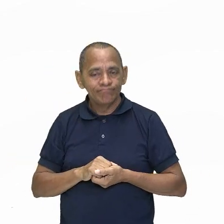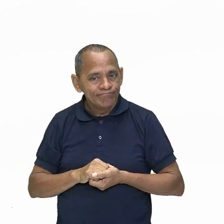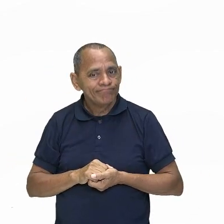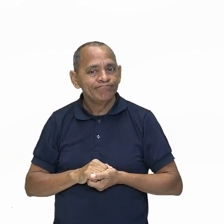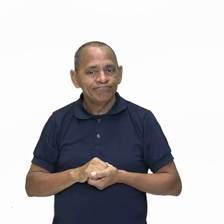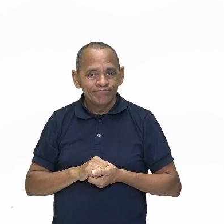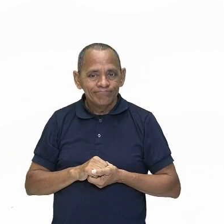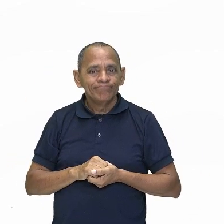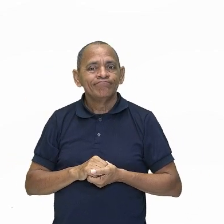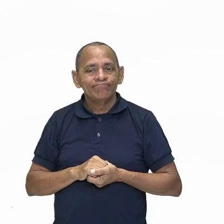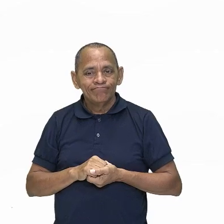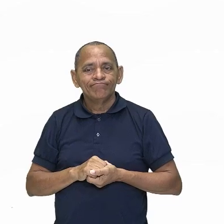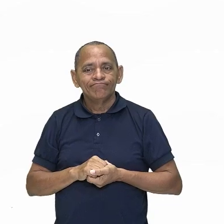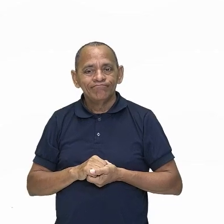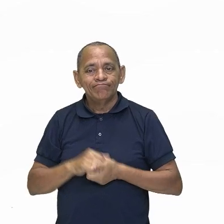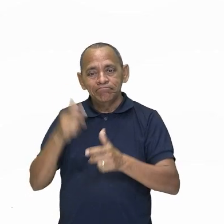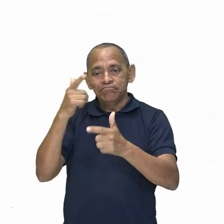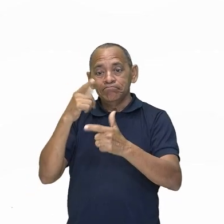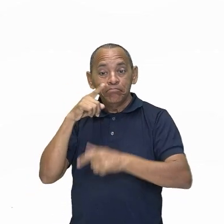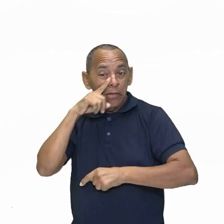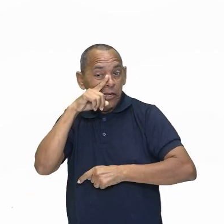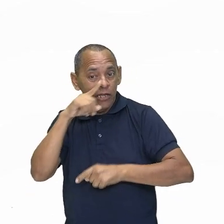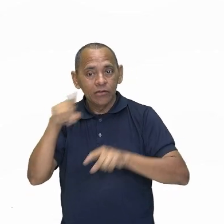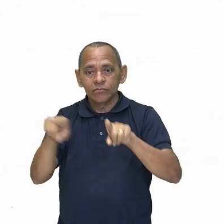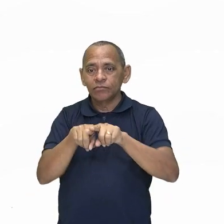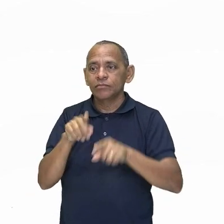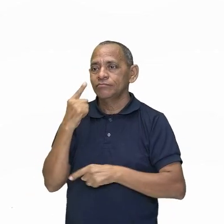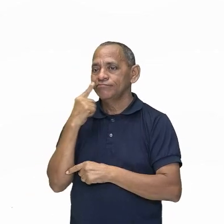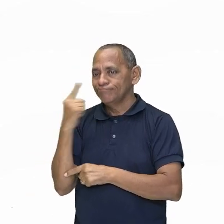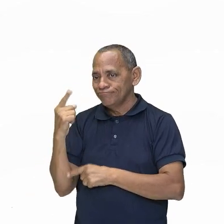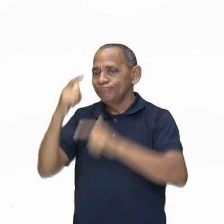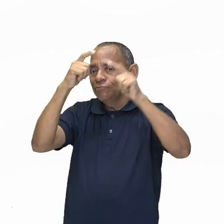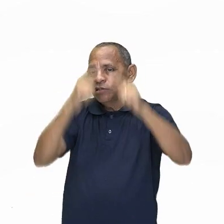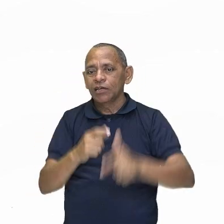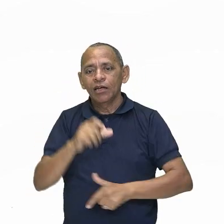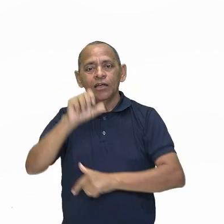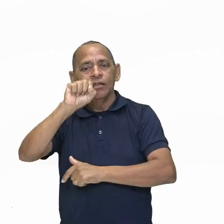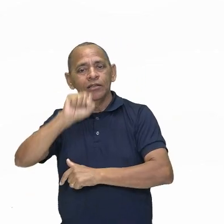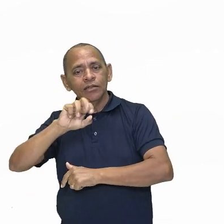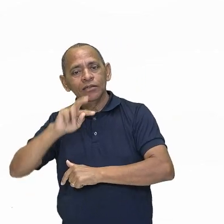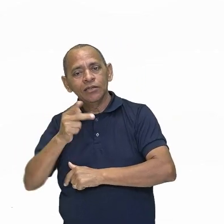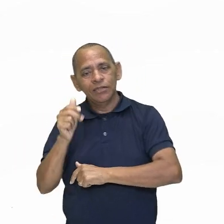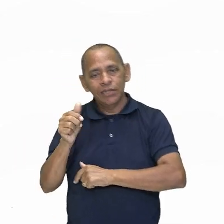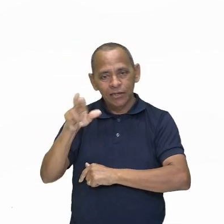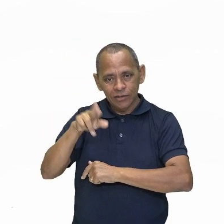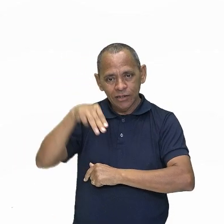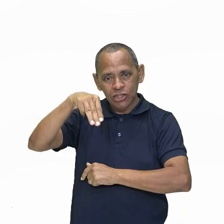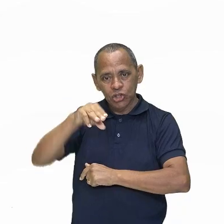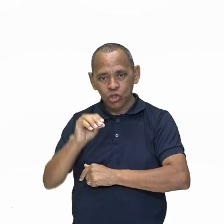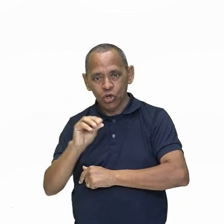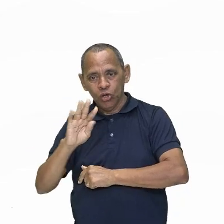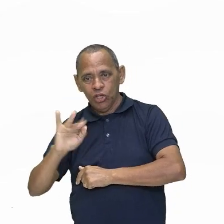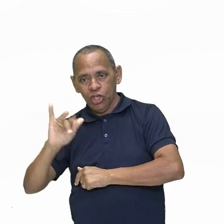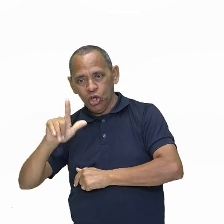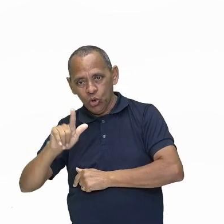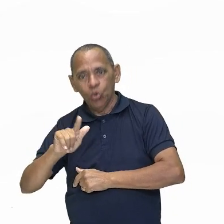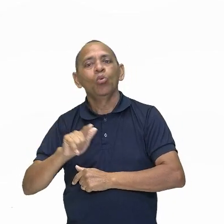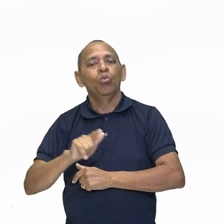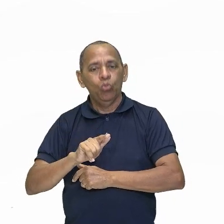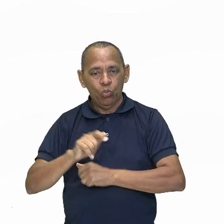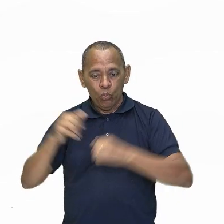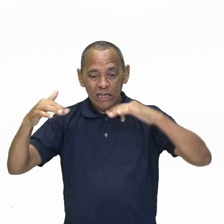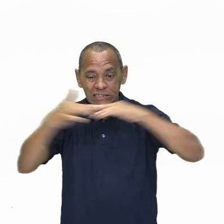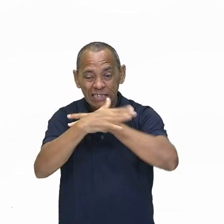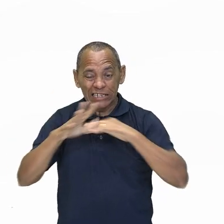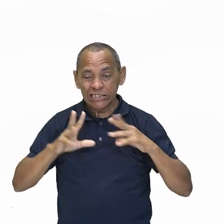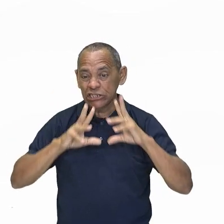a gente pode citar aí, por exemplo, Chernobyl, por exemplo, né, que foi uma cidade que foi completamente devastada por um acidente nuclear